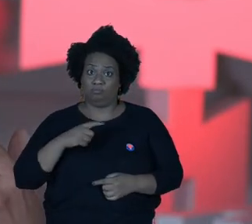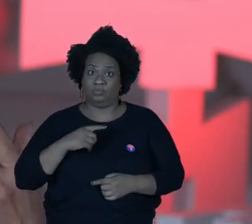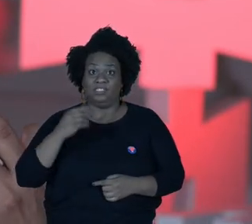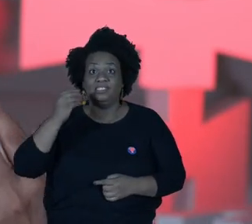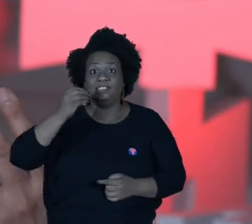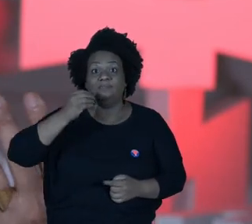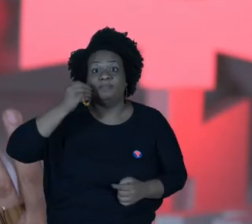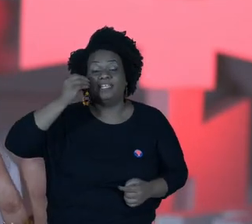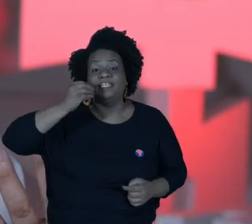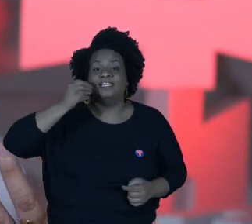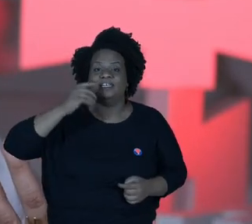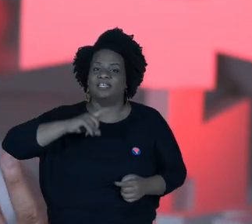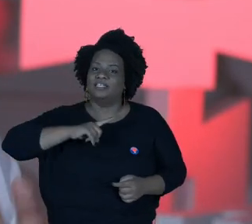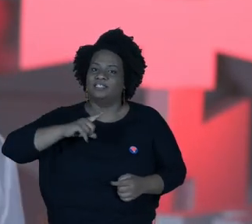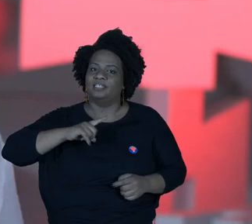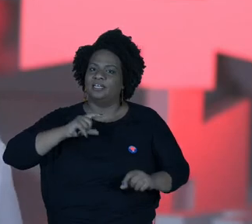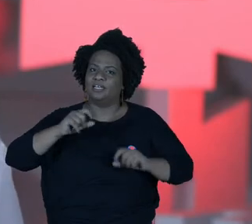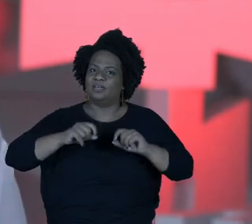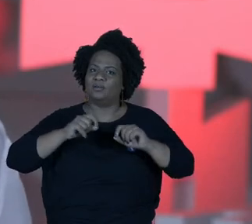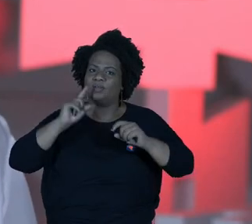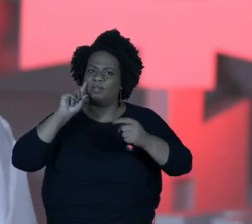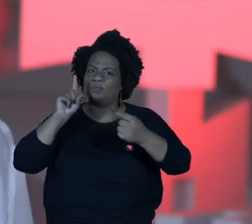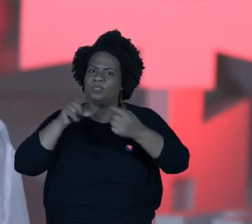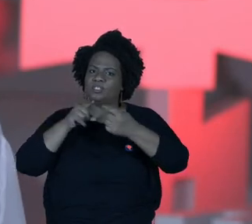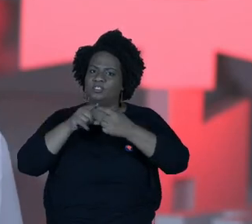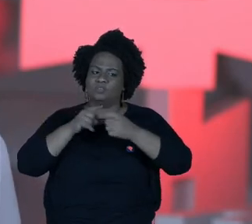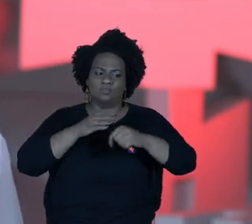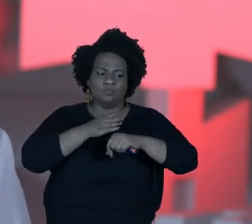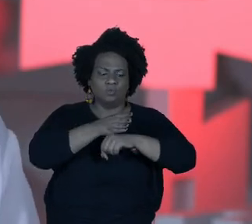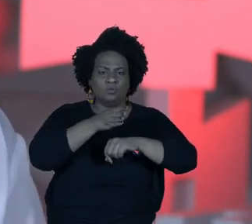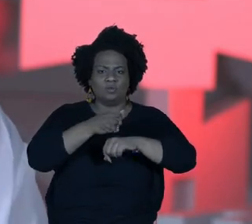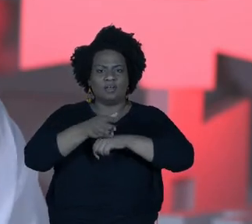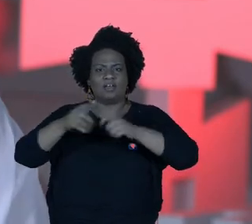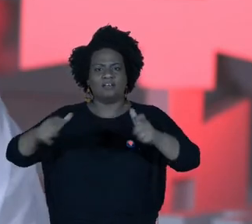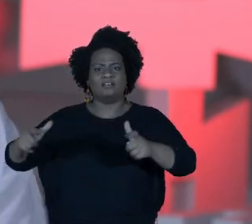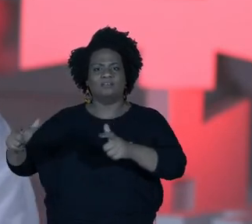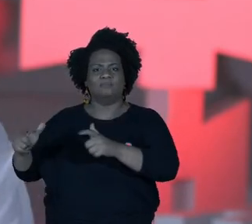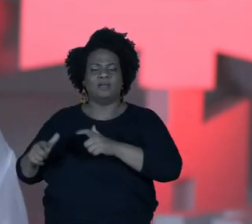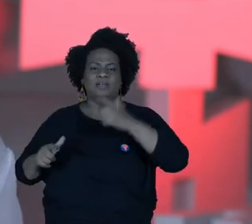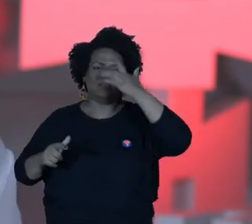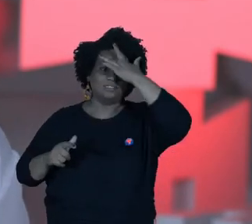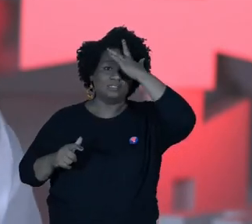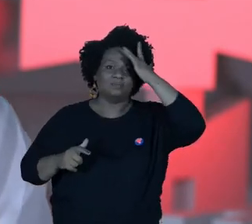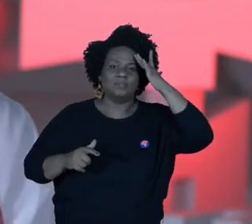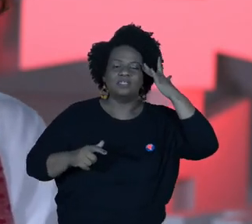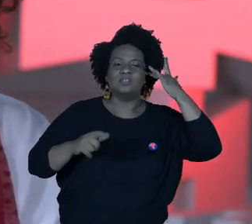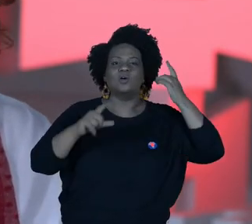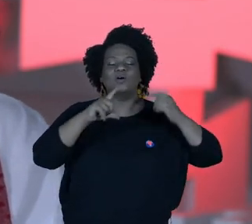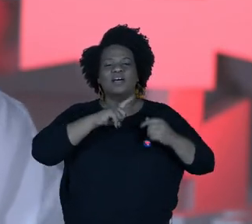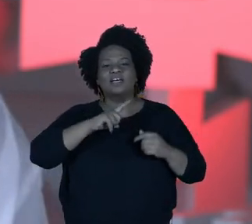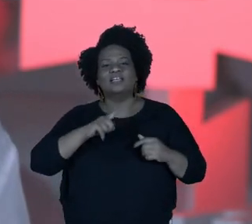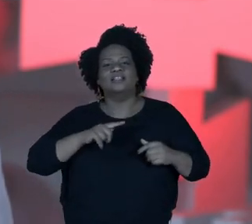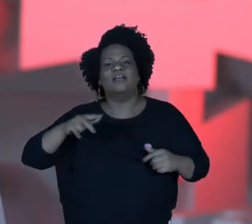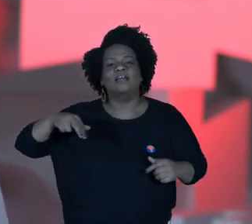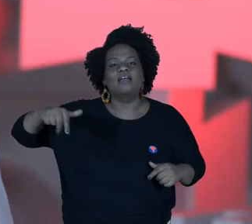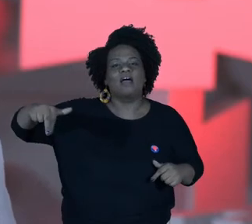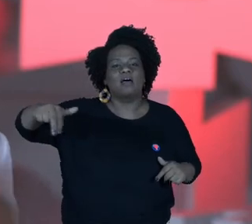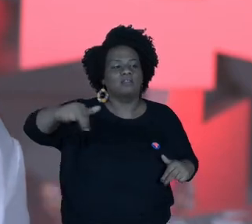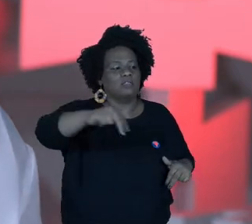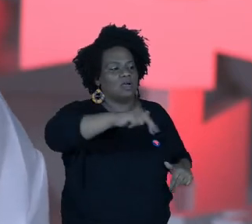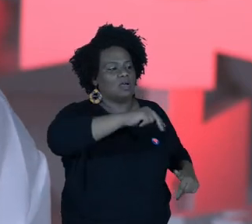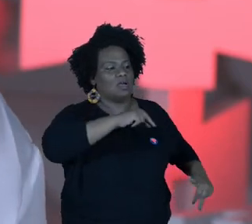a ideia é adentrar esse espaço. As pessoas andavam por entre esses rabos, como por